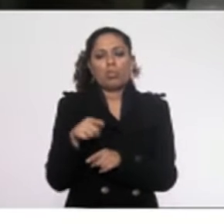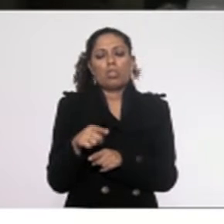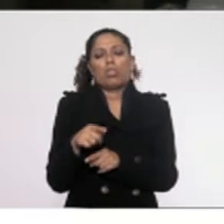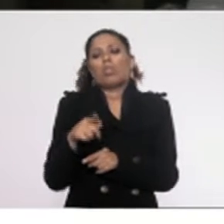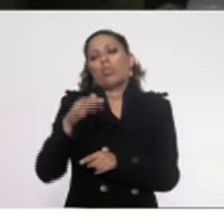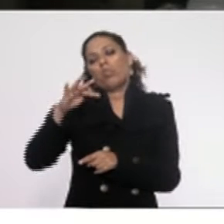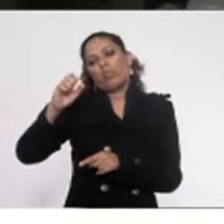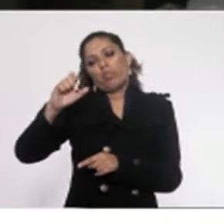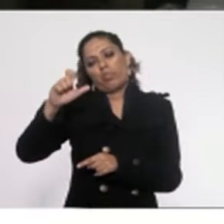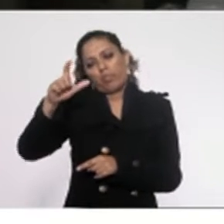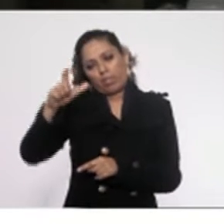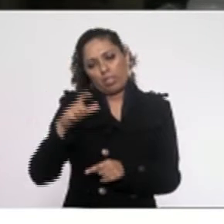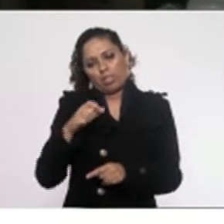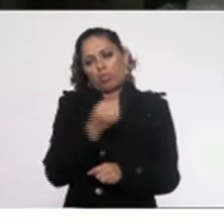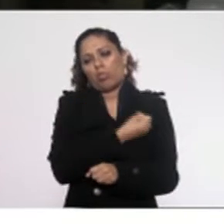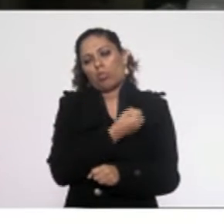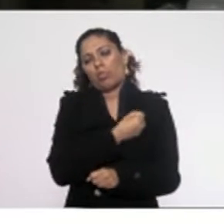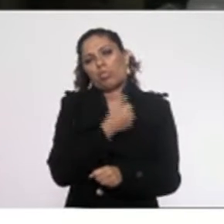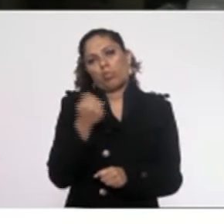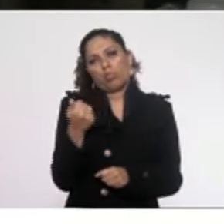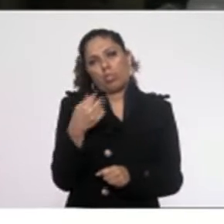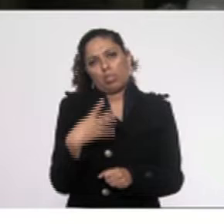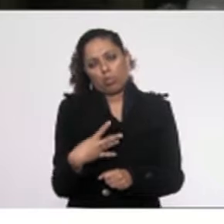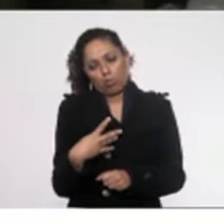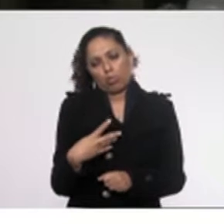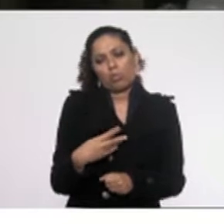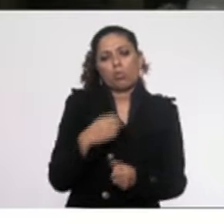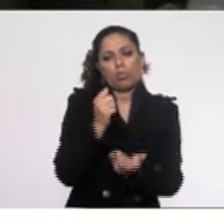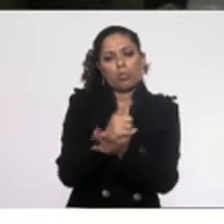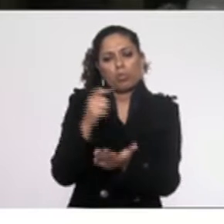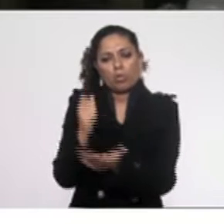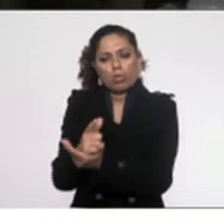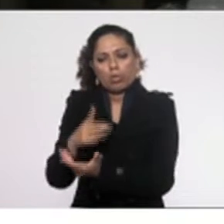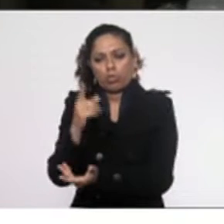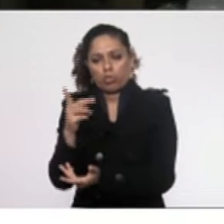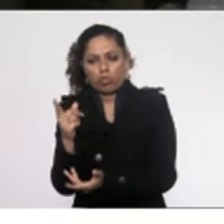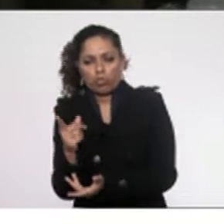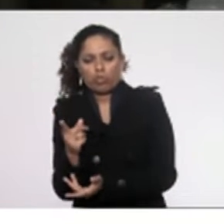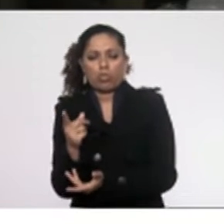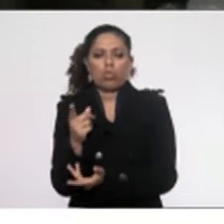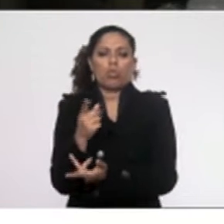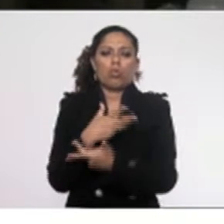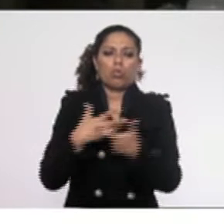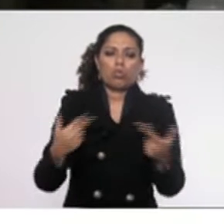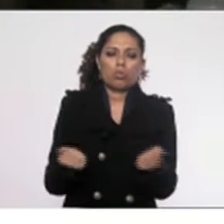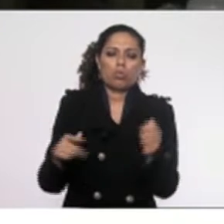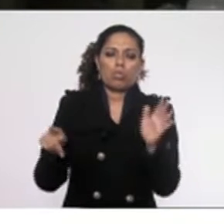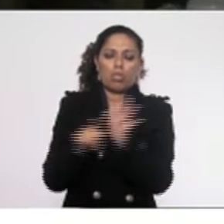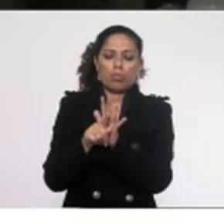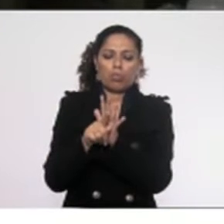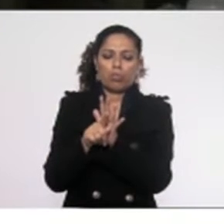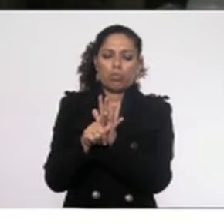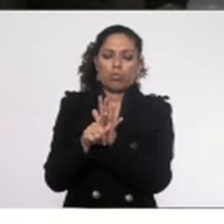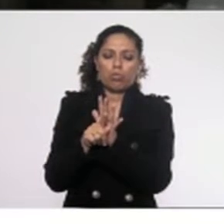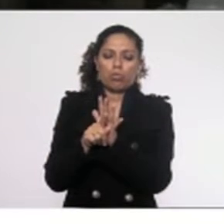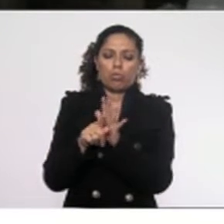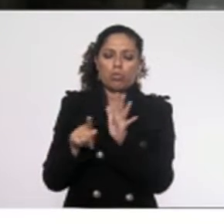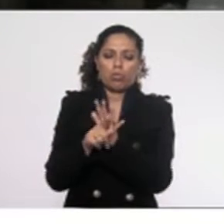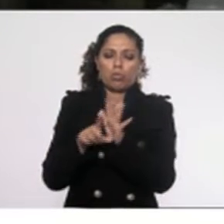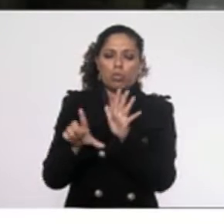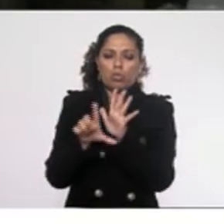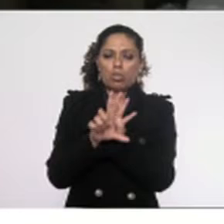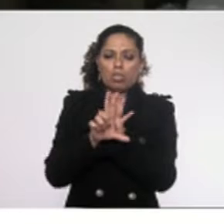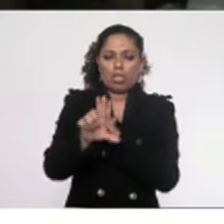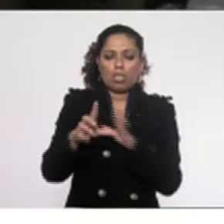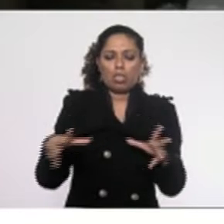FEX. Item 14. Compensação financeira de créditos pretéritos oriundos da Lei Complementar. E aí vou